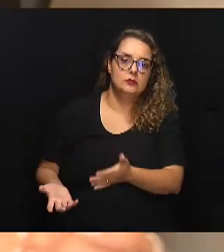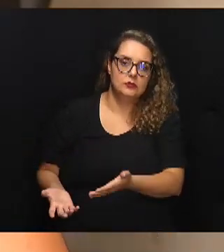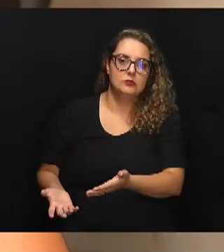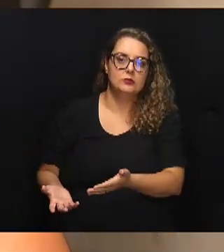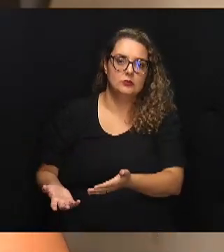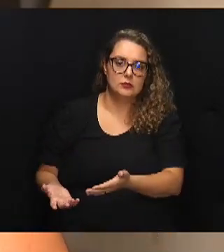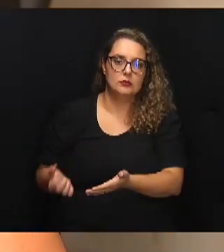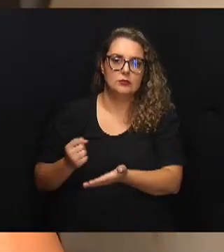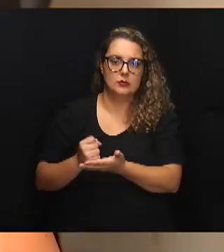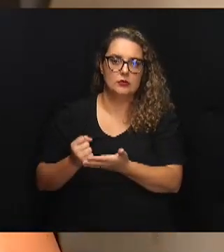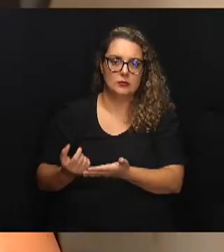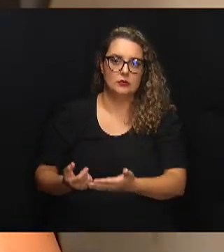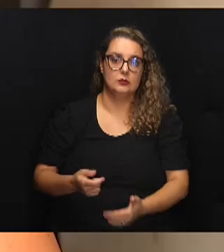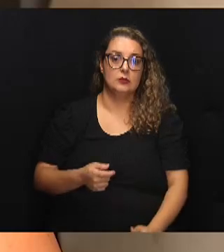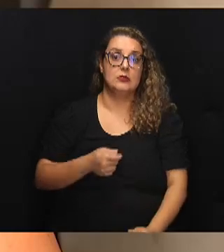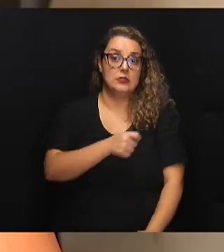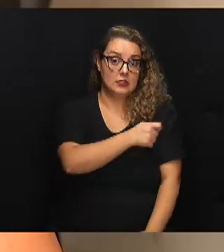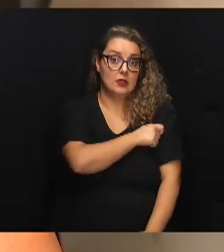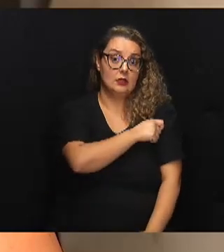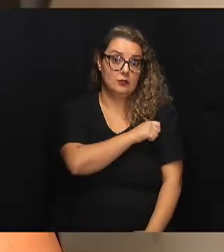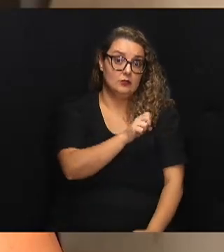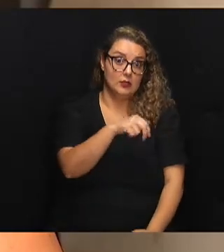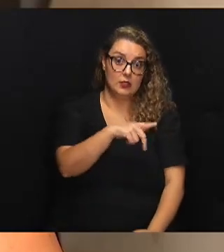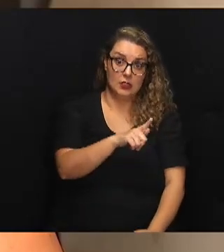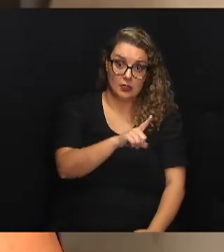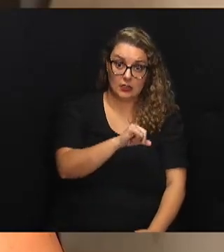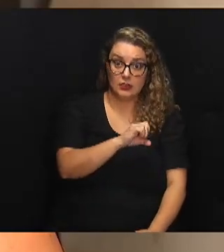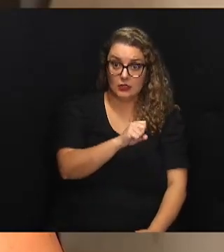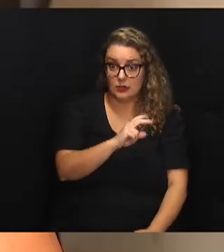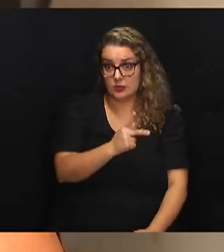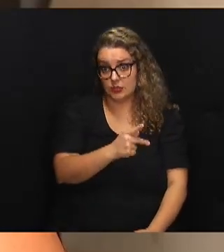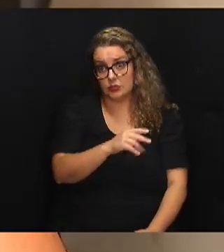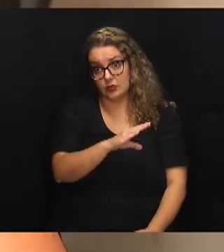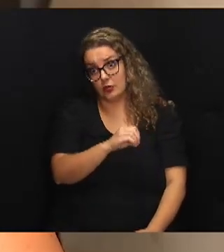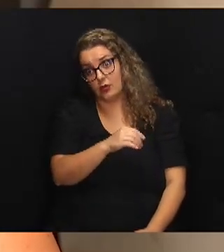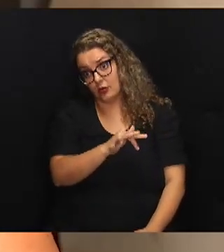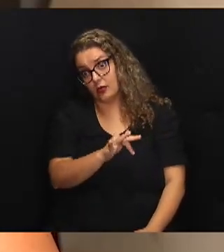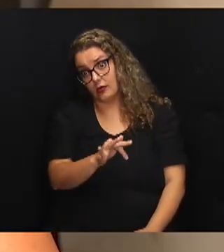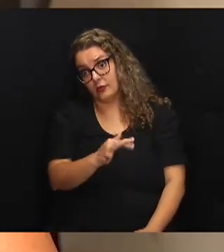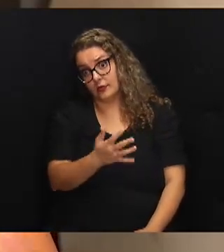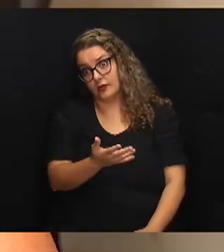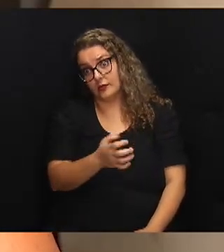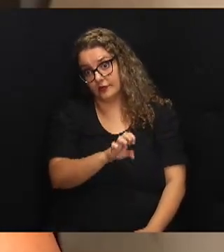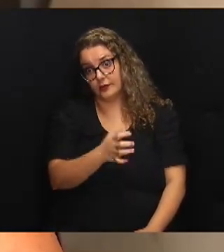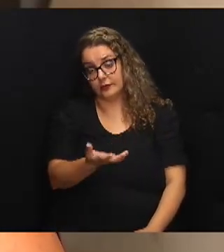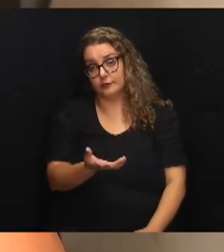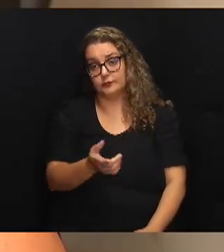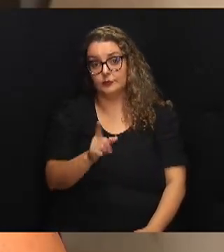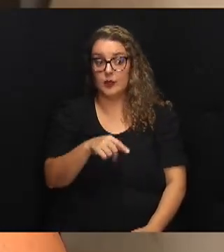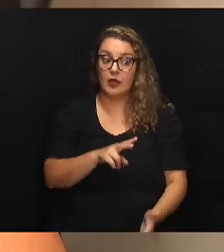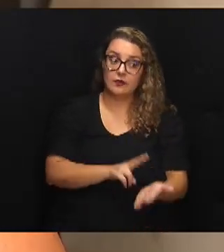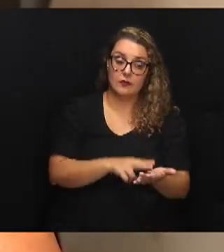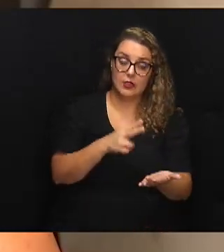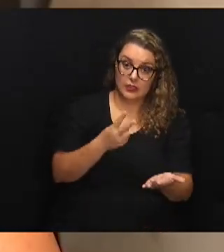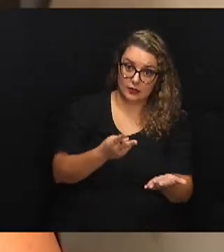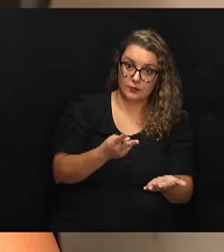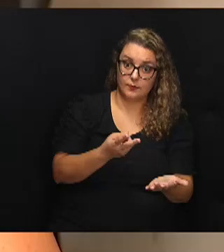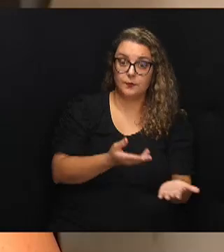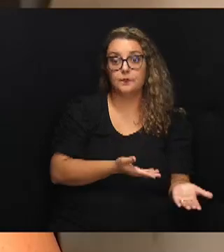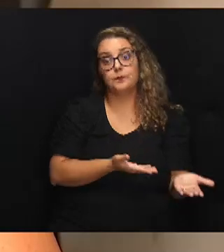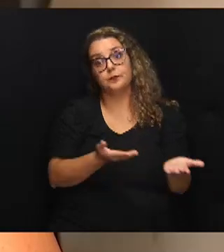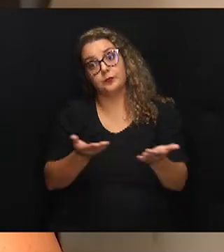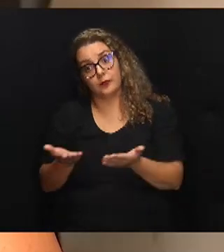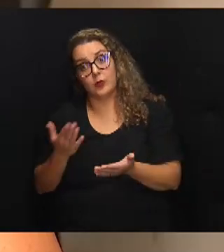para ser aluno da English Coffee. Então é uma via de mão dupla. Ao mesmo tempo que é vantajoso apresentar o